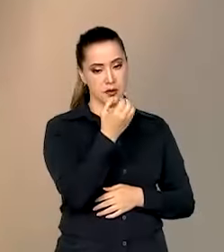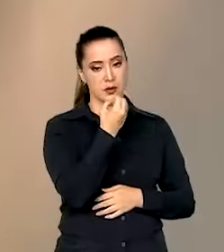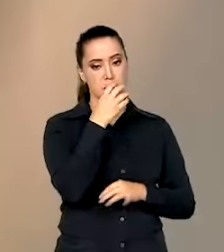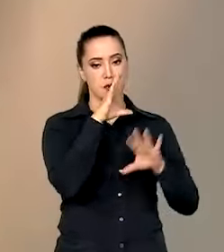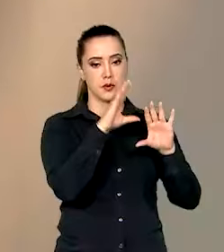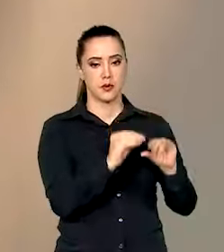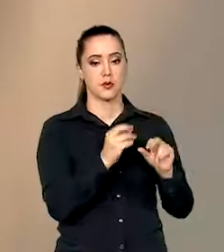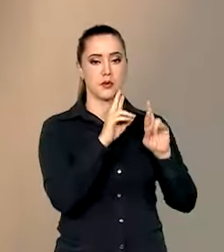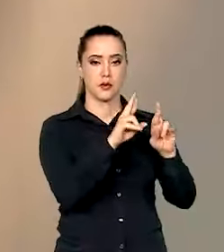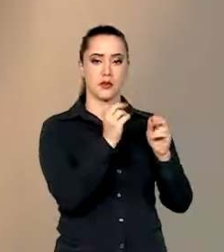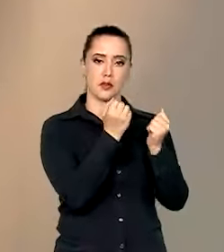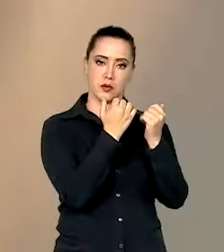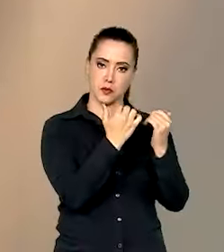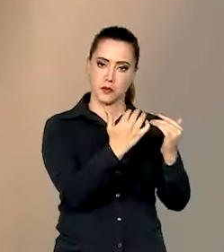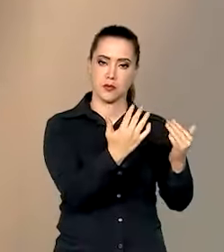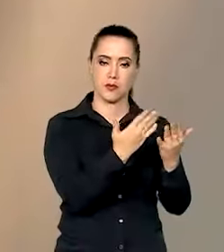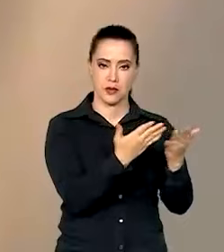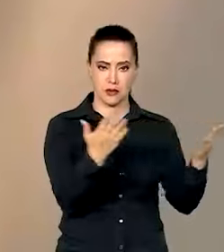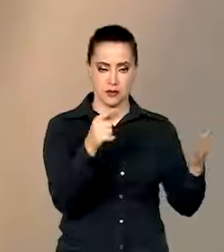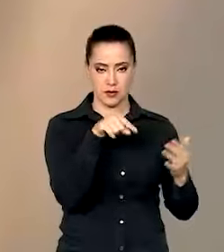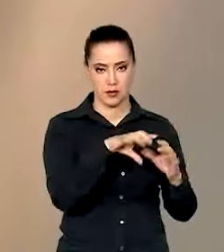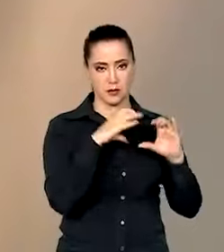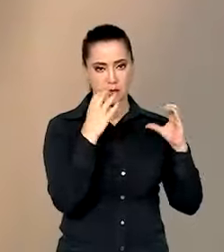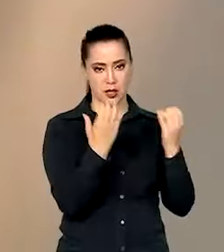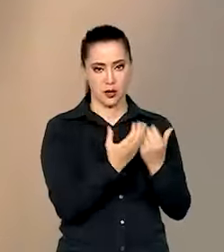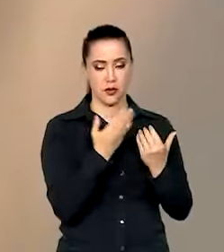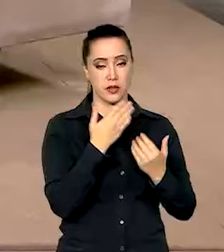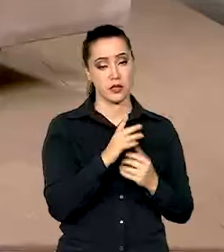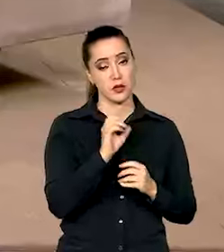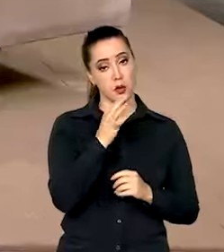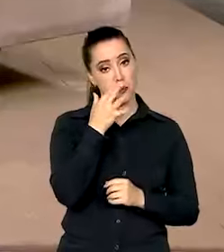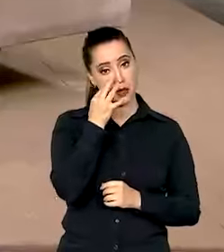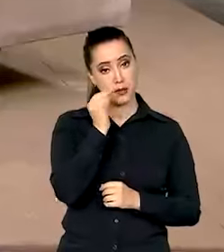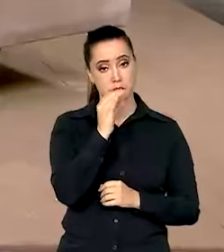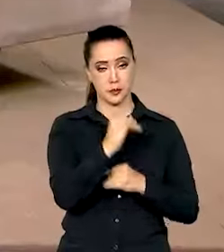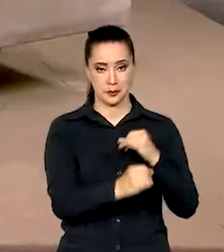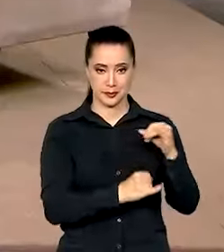boa noite. Eu espero todas e todos vocês na conferência, ou presencialmente ou virtualmente.